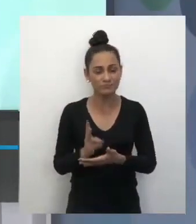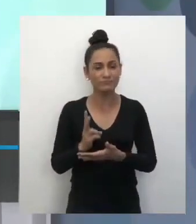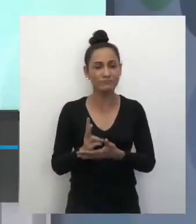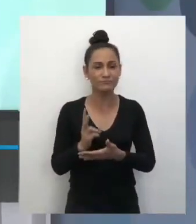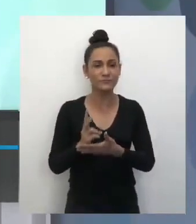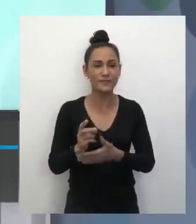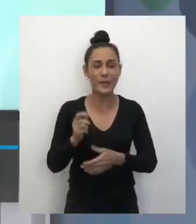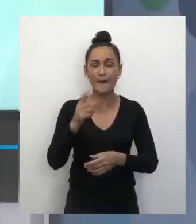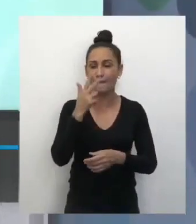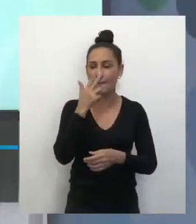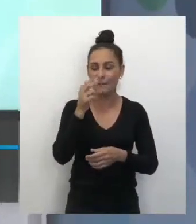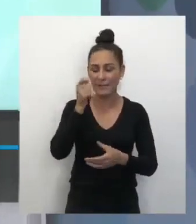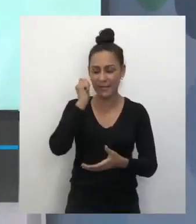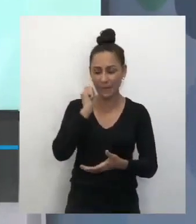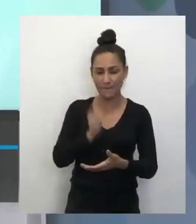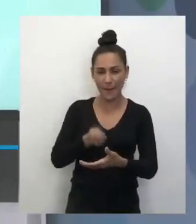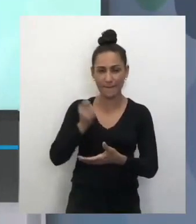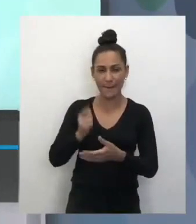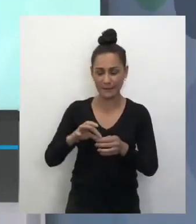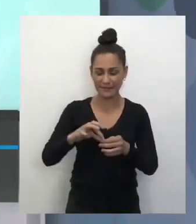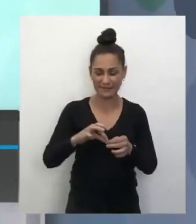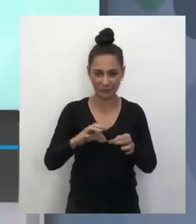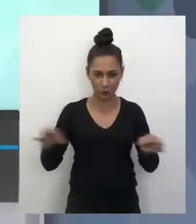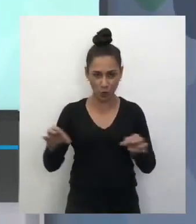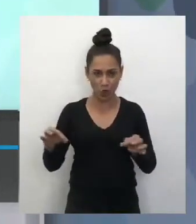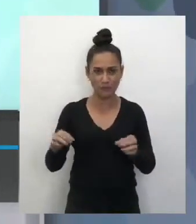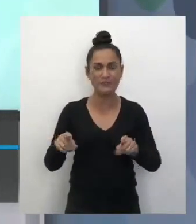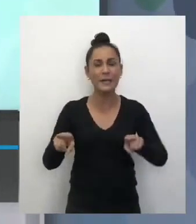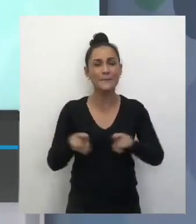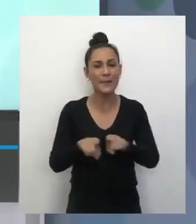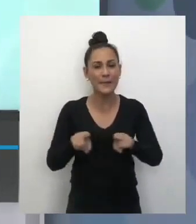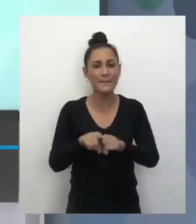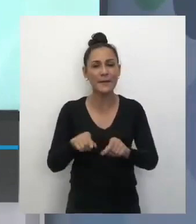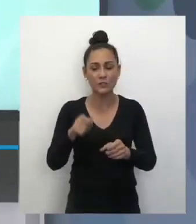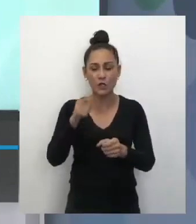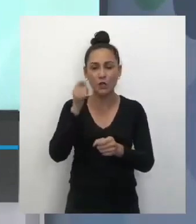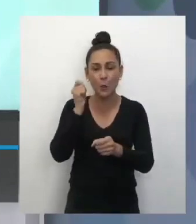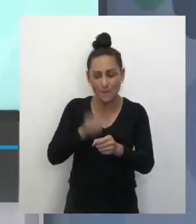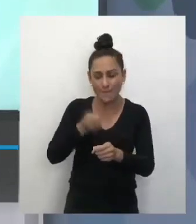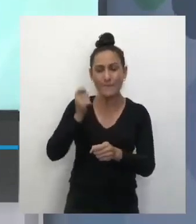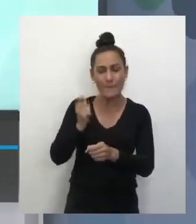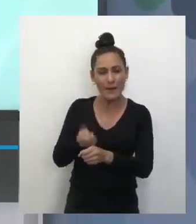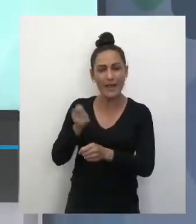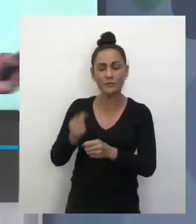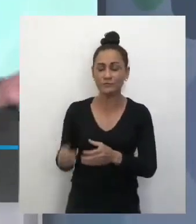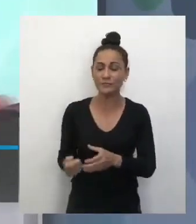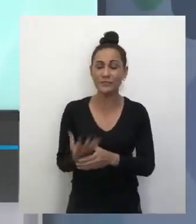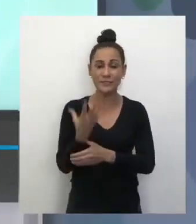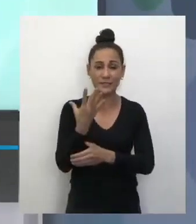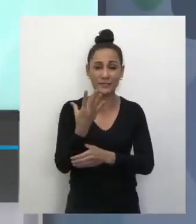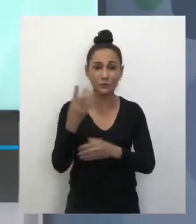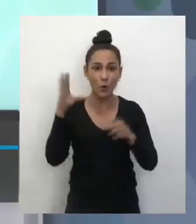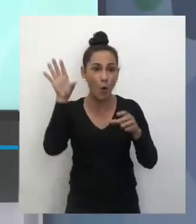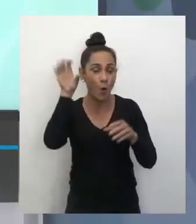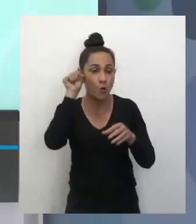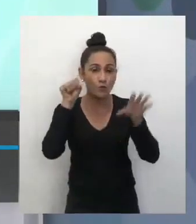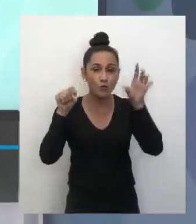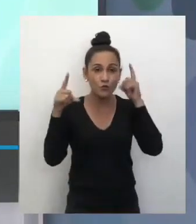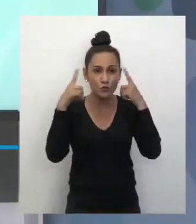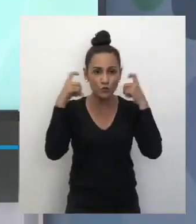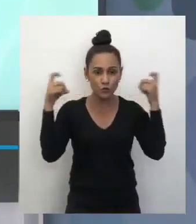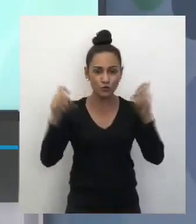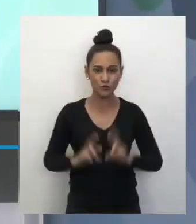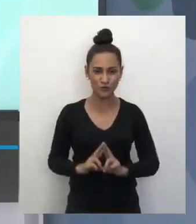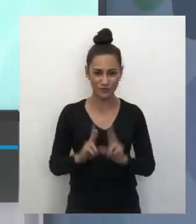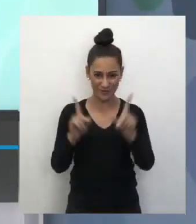Que os martelos batiam nas cordas, também batiam nesses pregos, né? Esses parafusos, eles vibravam juntos, criando uma sonoridade totalmente diferente para aquele